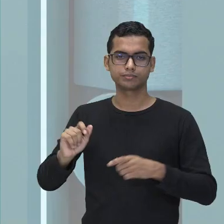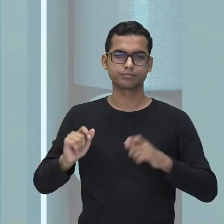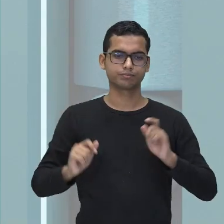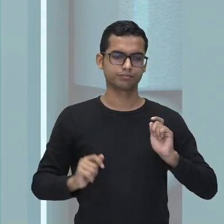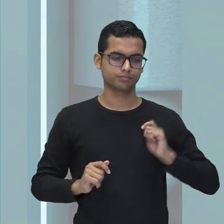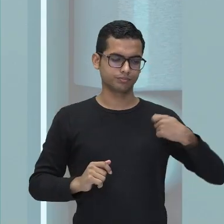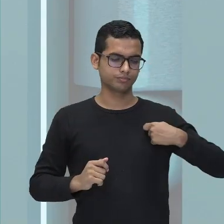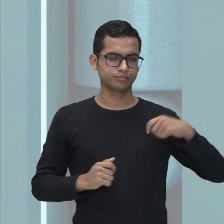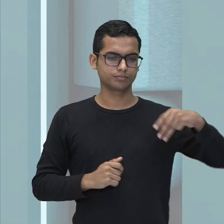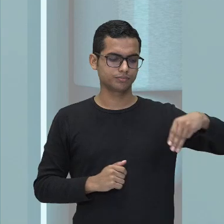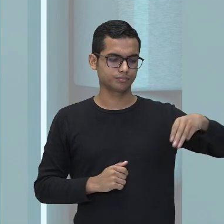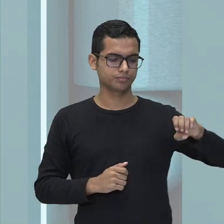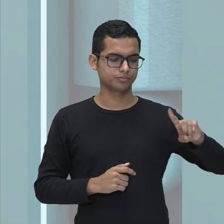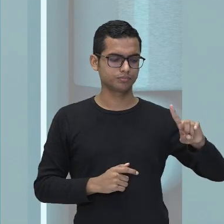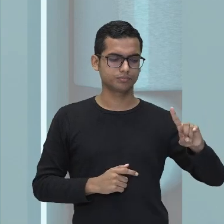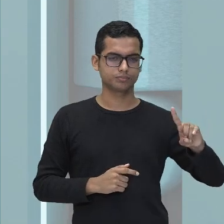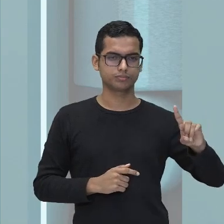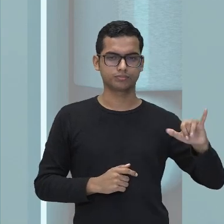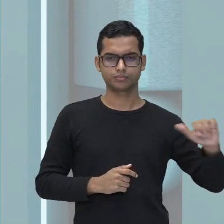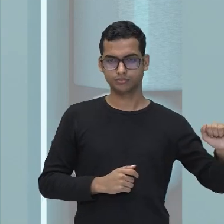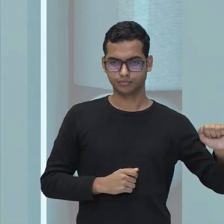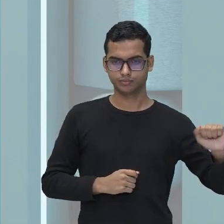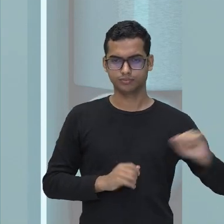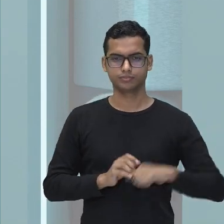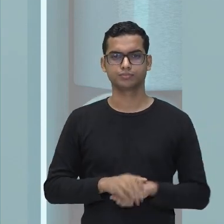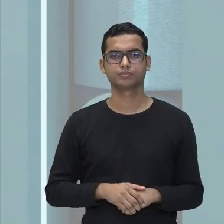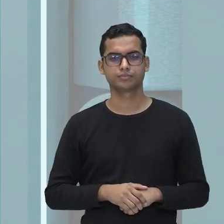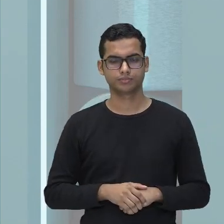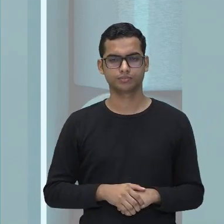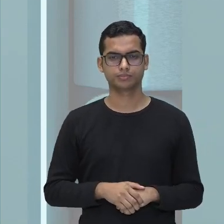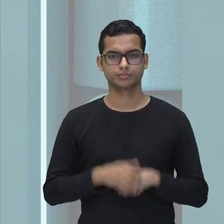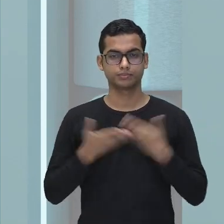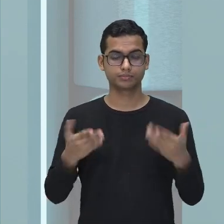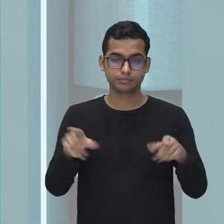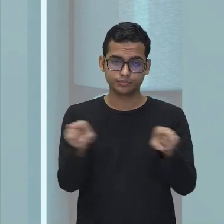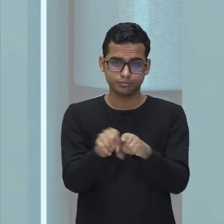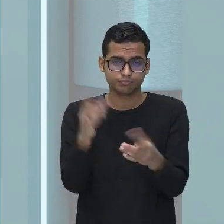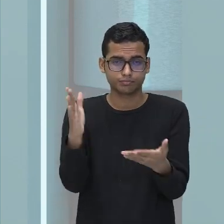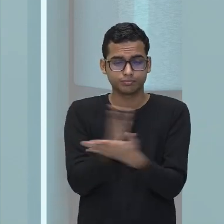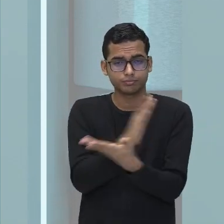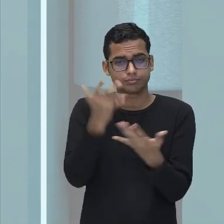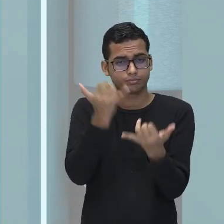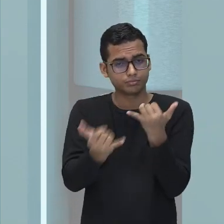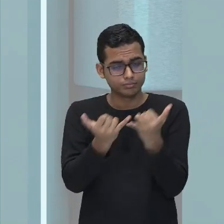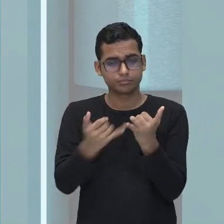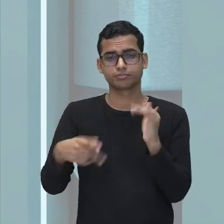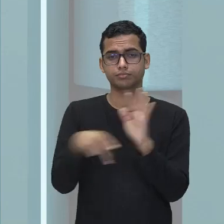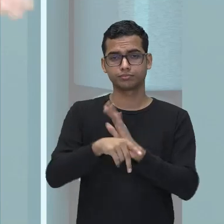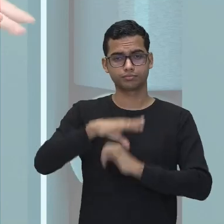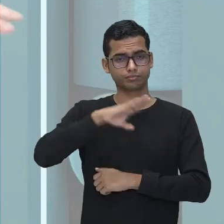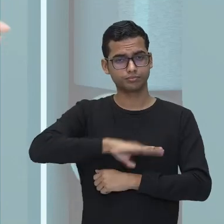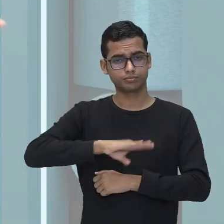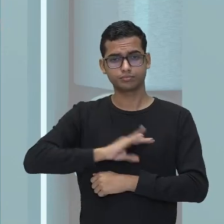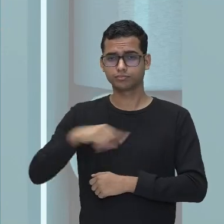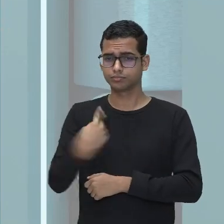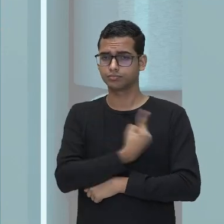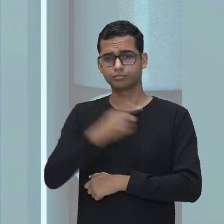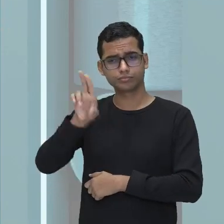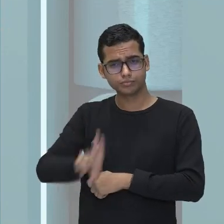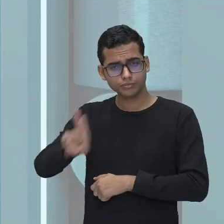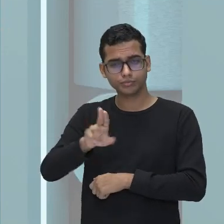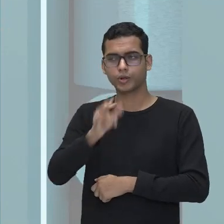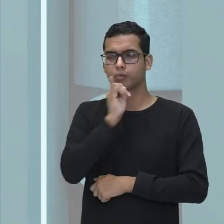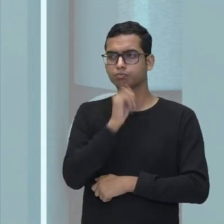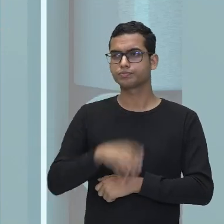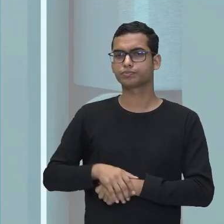diferentes né mas outras ela tem aí um parecer com língua portuguesa e meia nós utilizamos demais são 2 e me